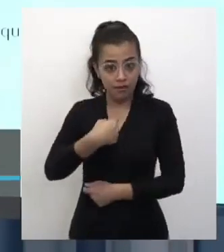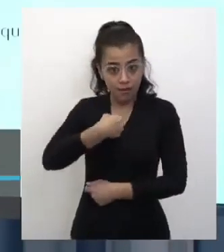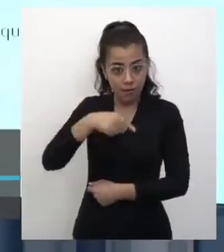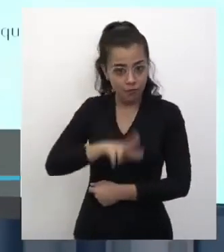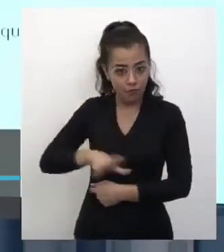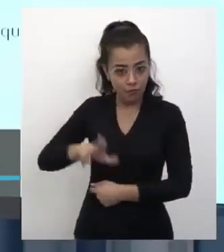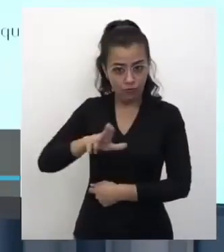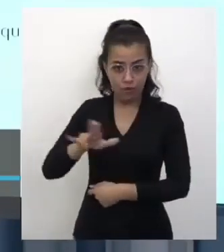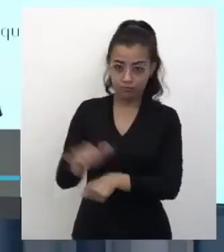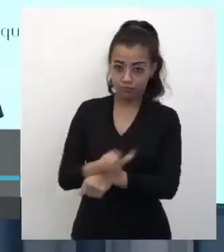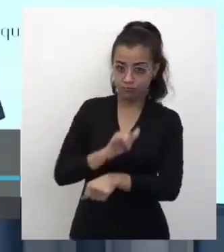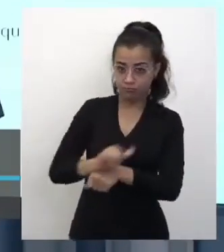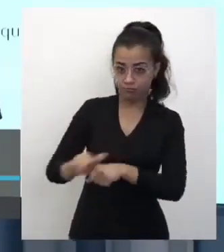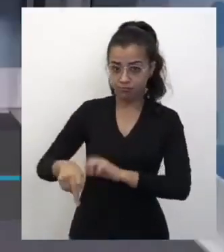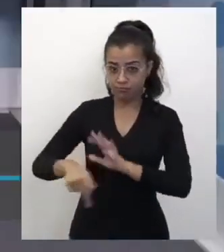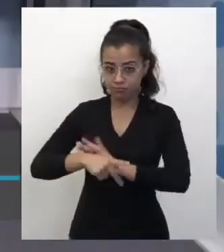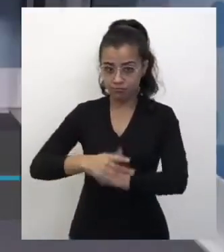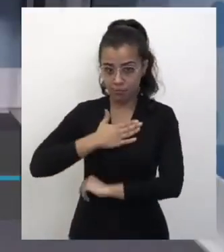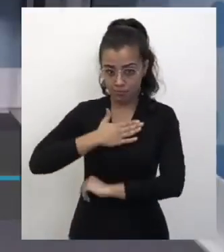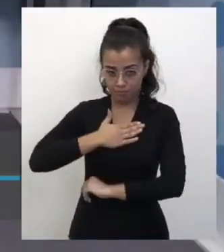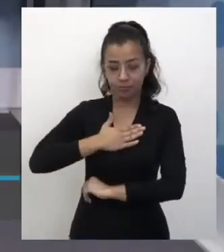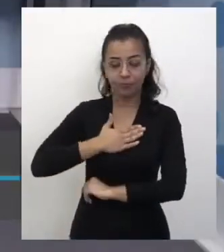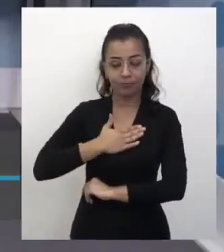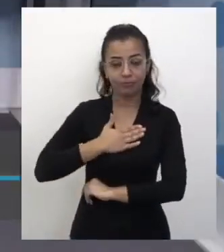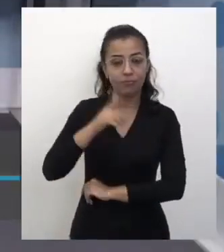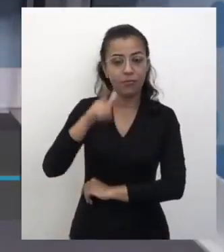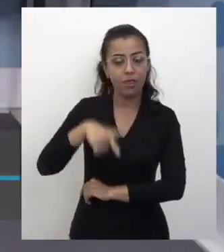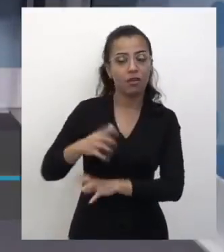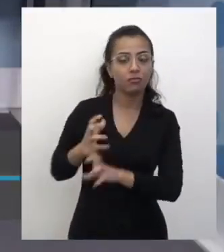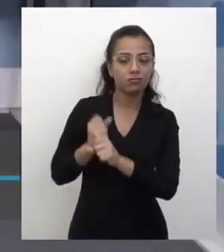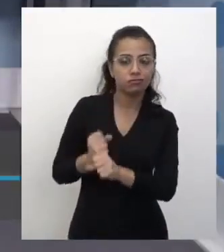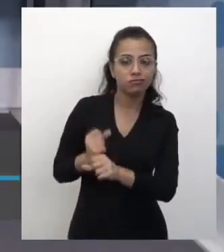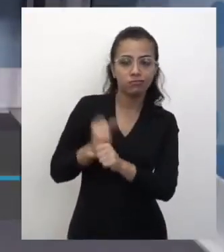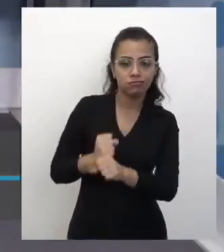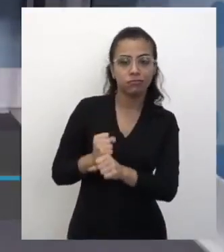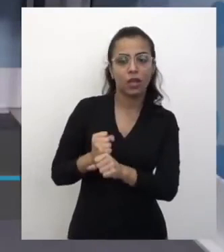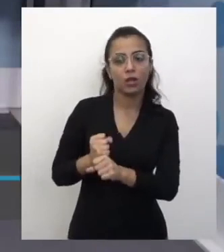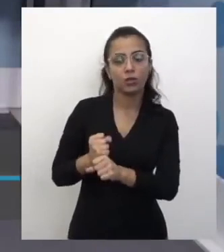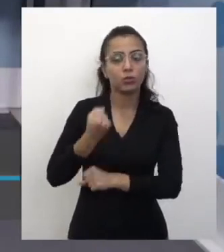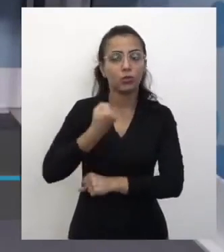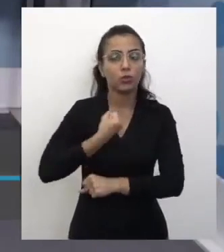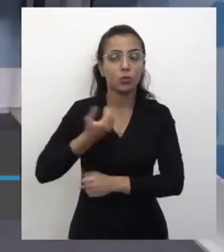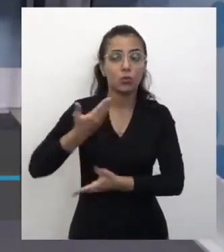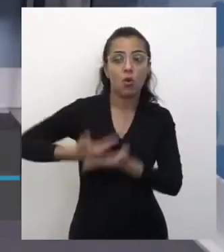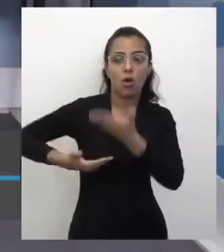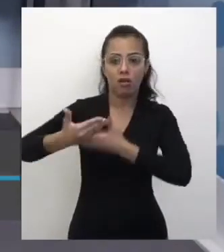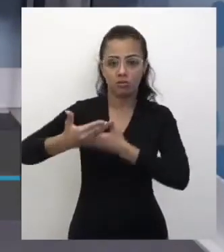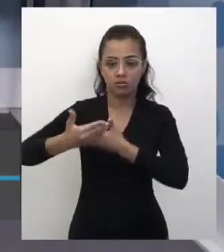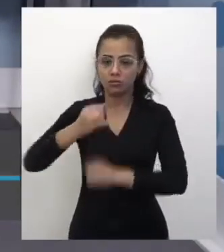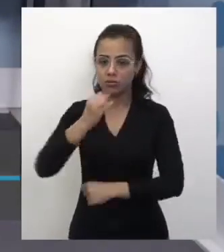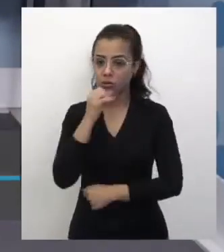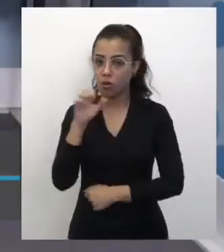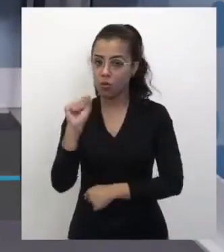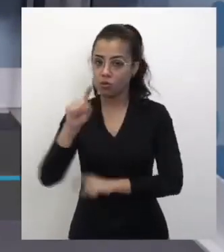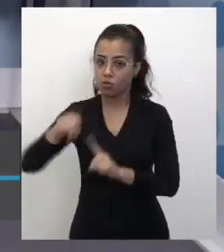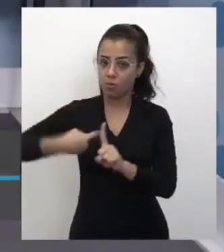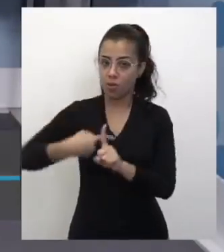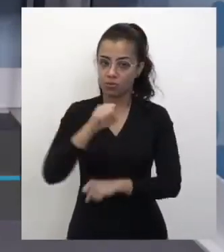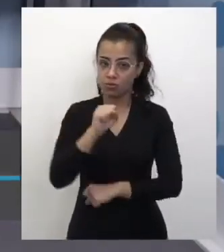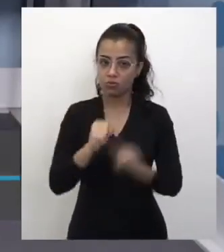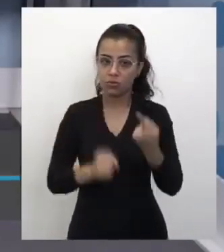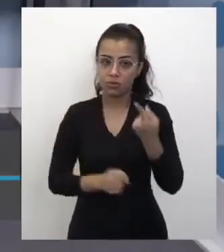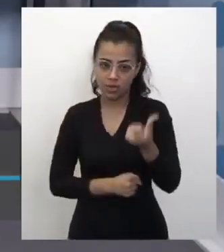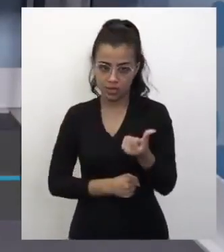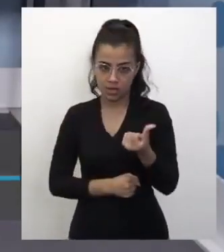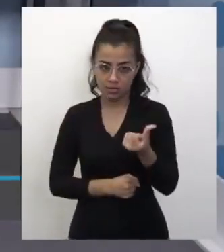minha técnica, Osmar. Manda. A minha técnica é somar o número anterior. Perfeito, pode. Então, por exemplo, o 8 com mais 8, 16,